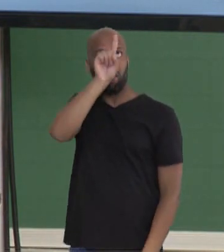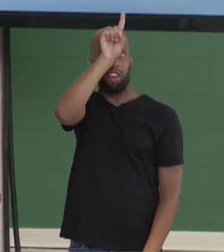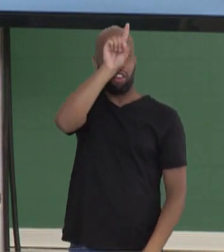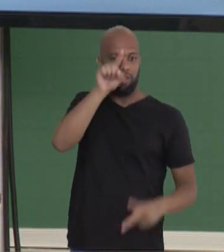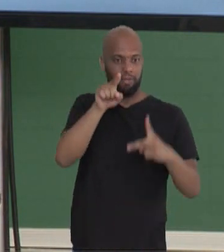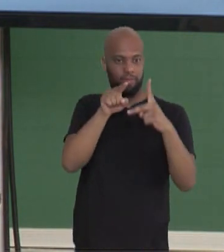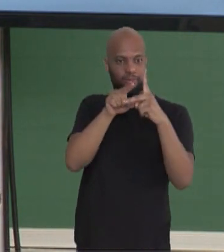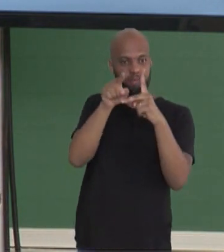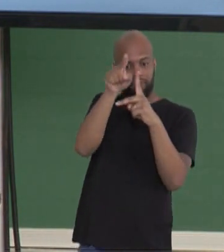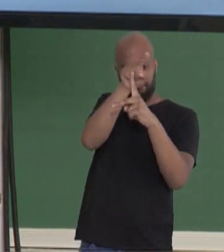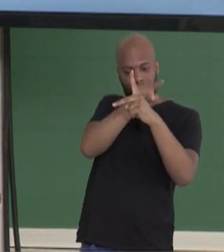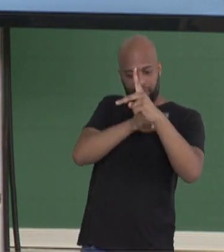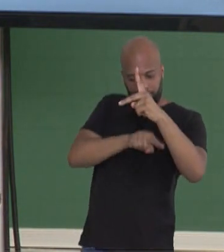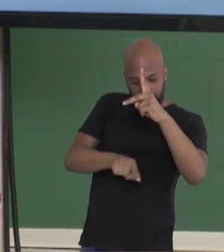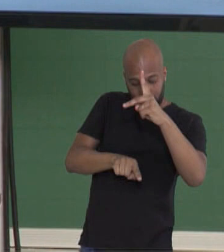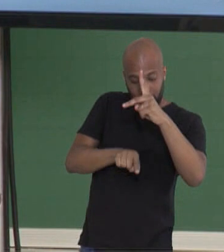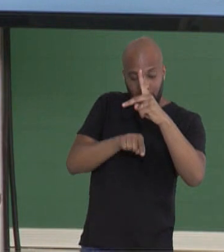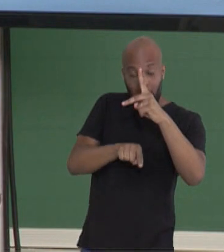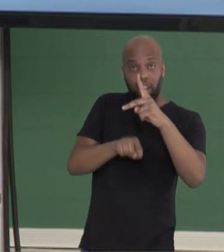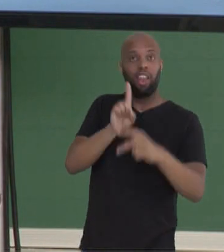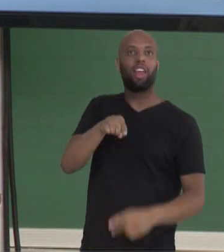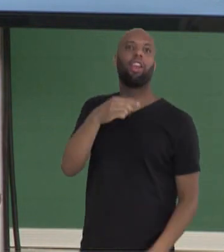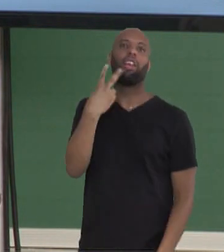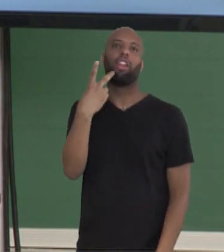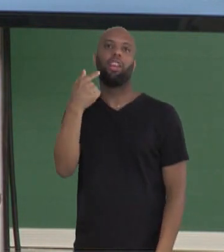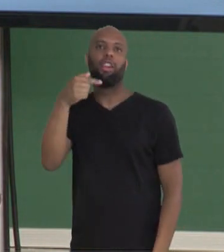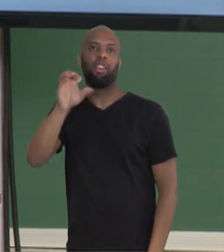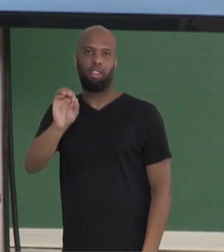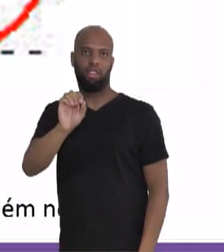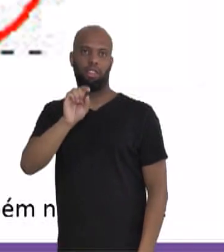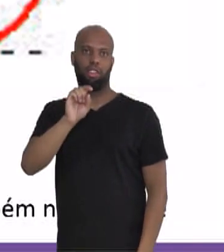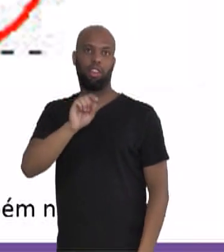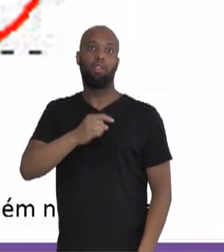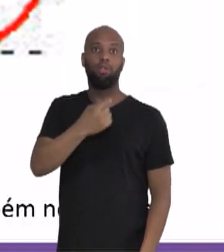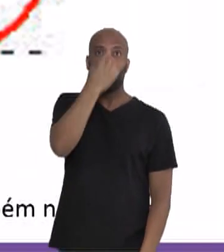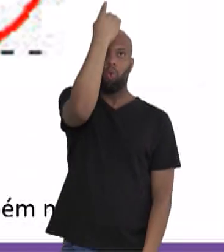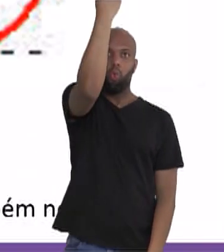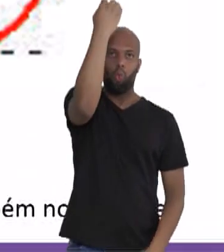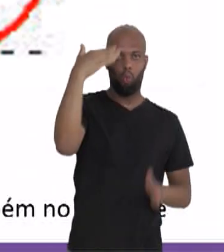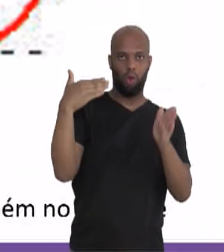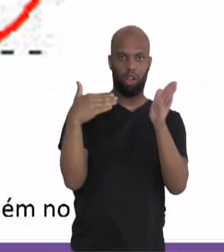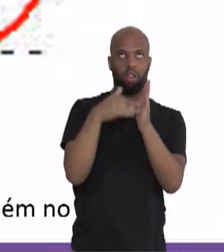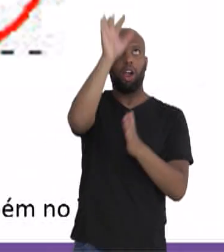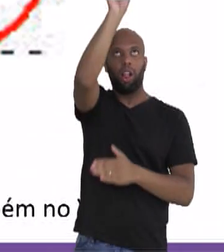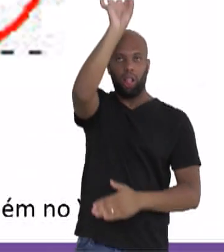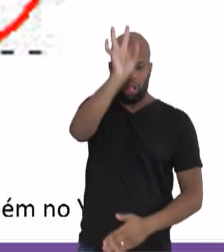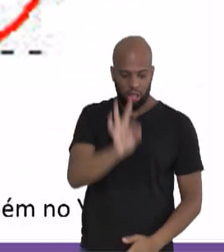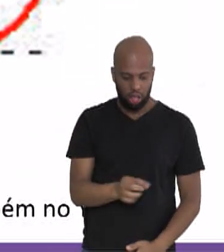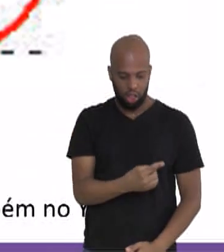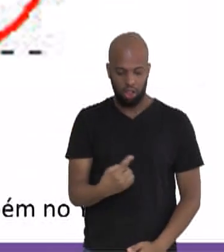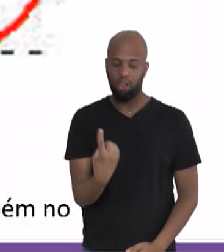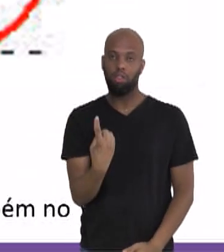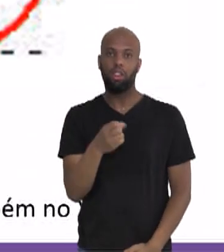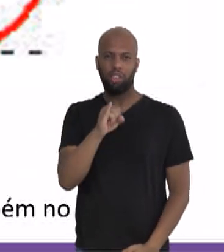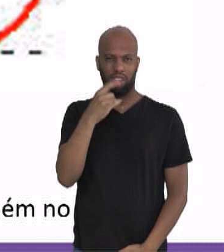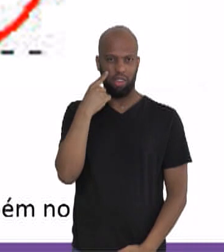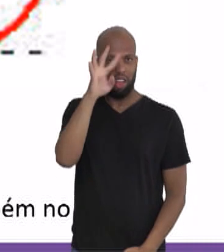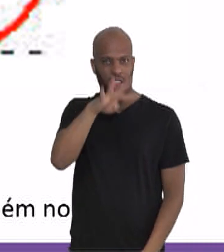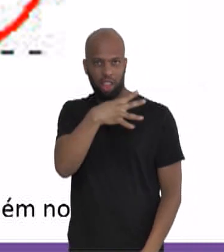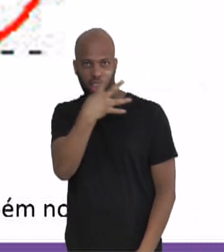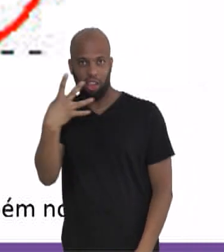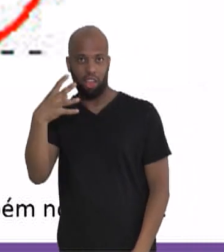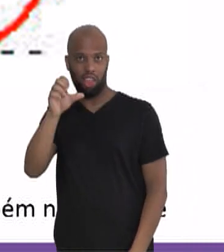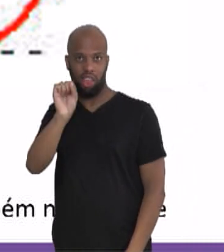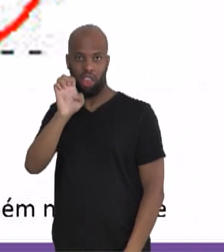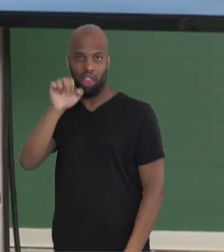ser sempre valor de mais 1 até menos 1. Então, se vocês procurarem numa tabela de seno, vocês vão encontrar que sempre os